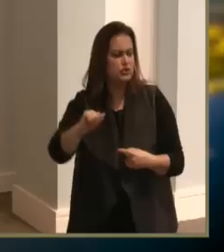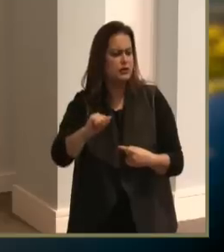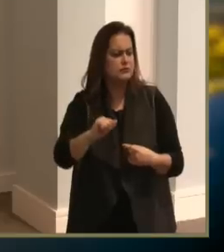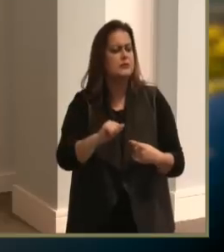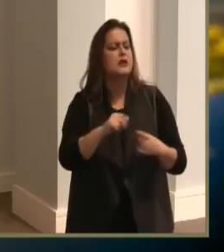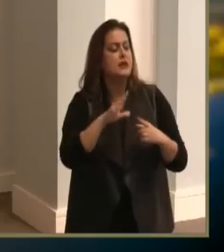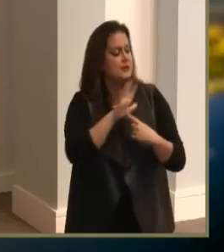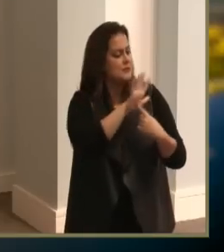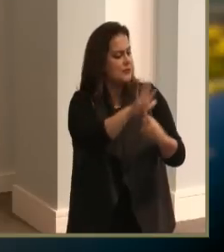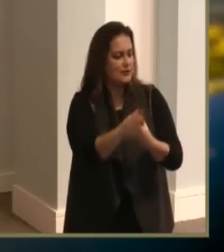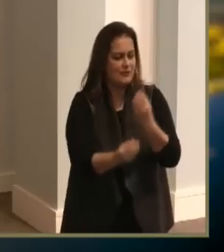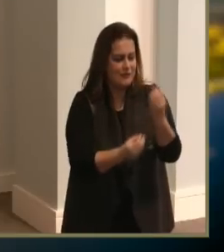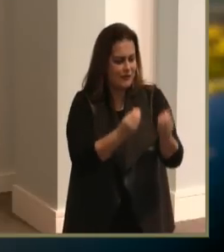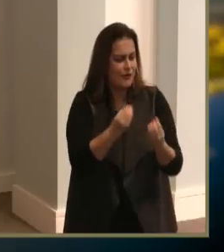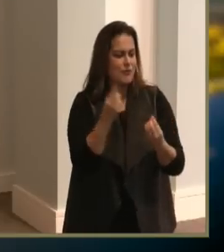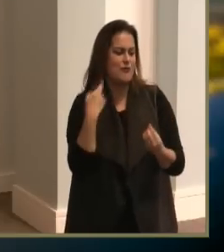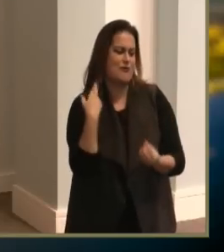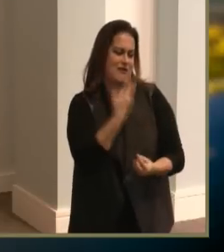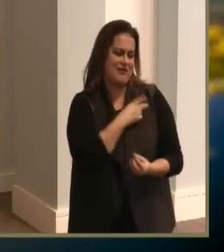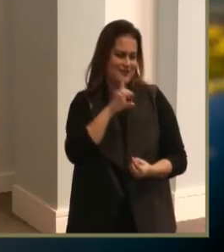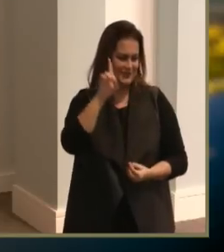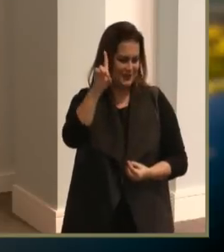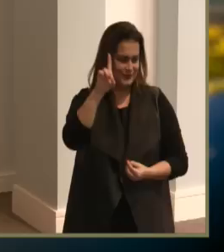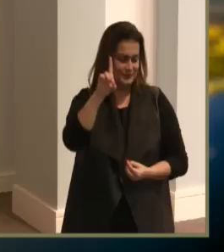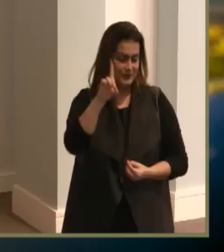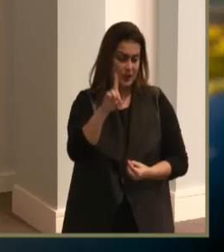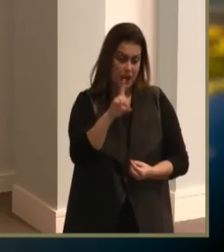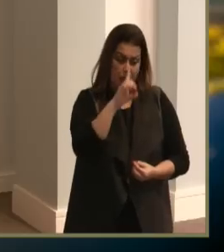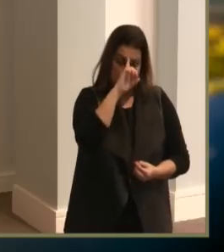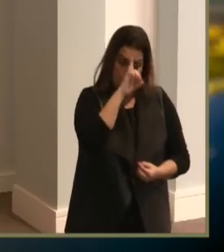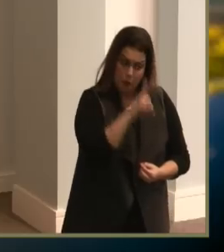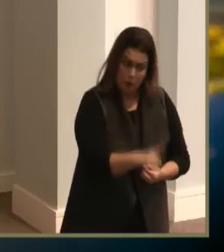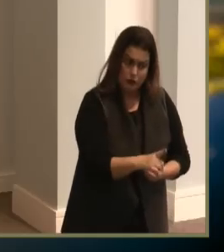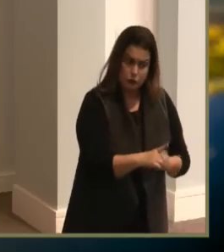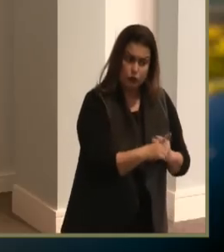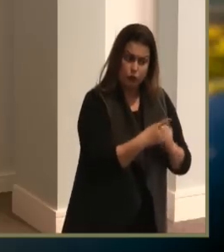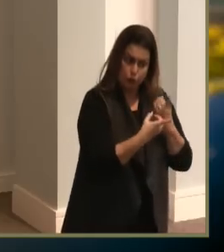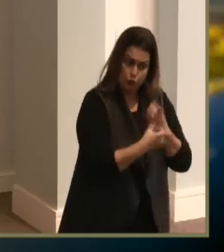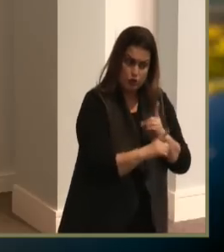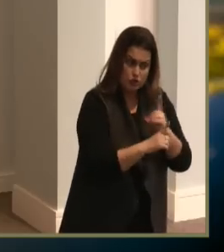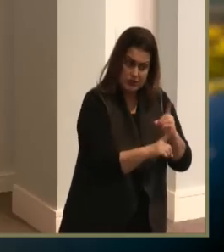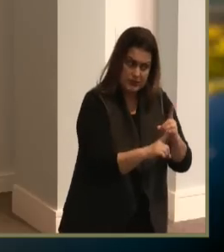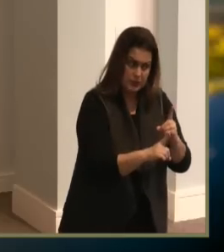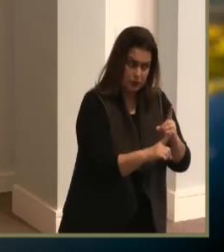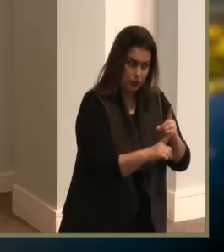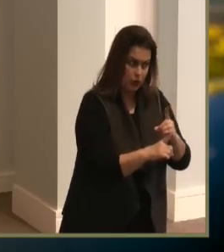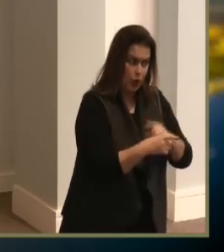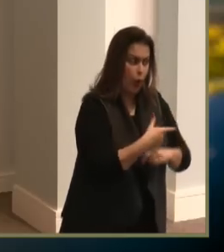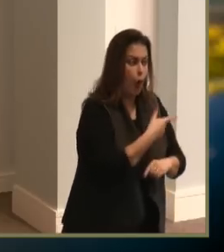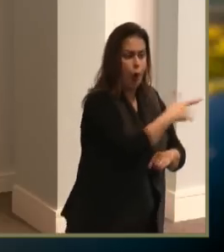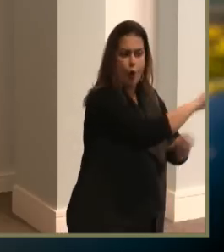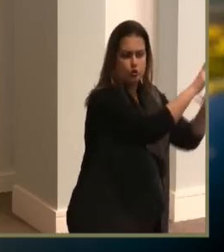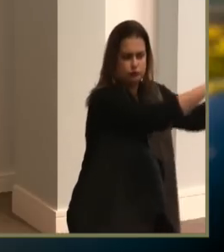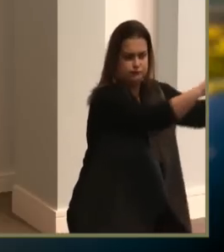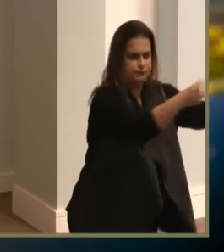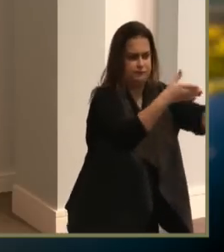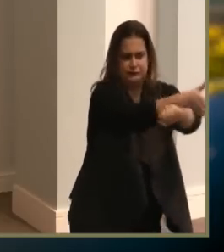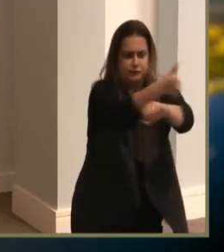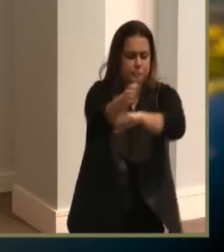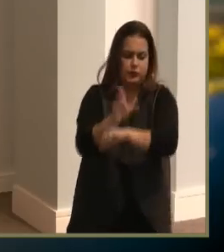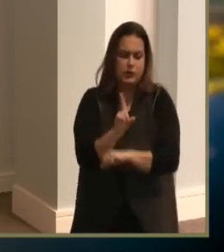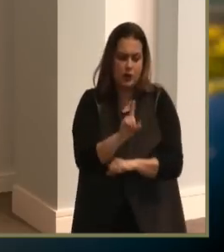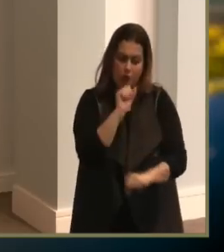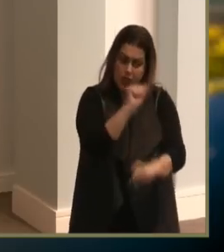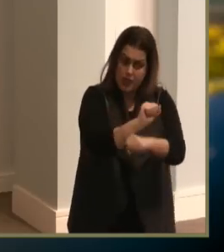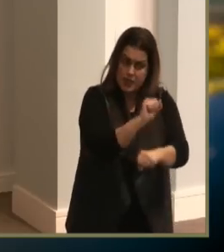Deus. Estando com eles, ordenou-lhes que não se ausentassem de Jerusalém, mas que esperassem a promessa do Pai, a